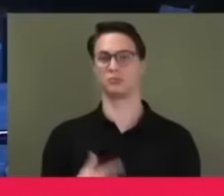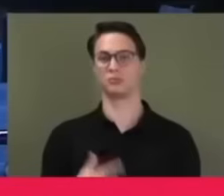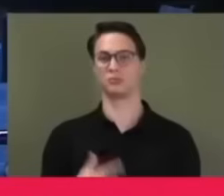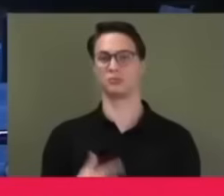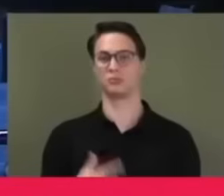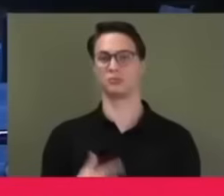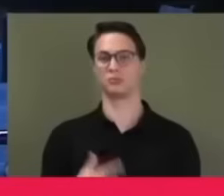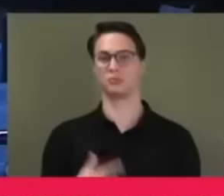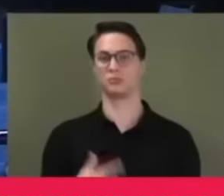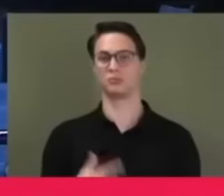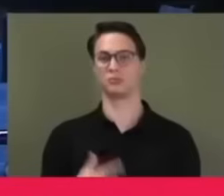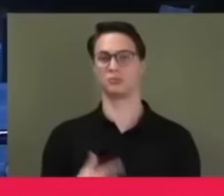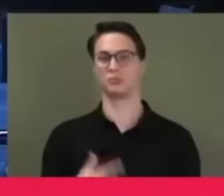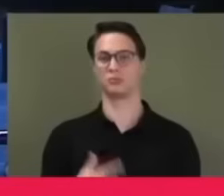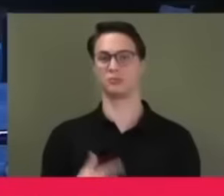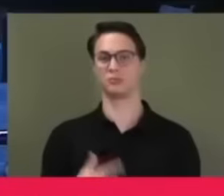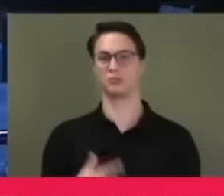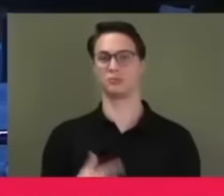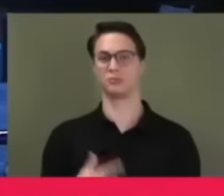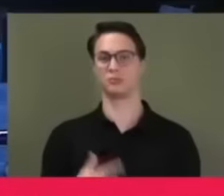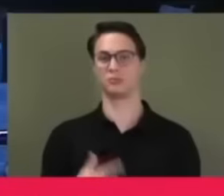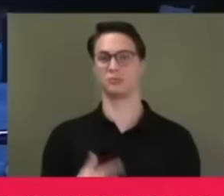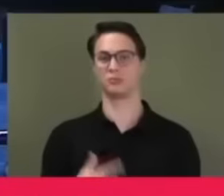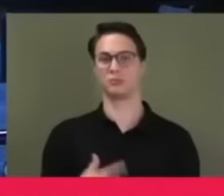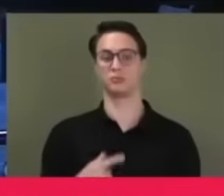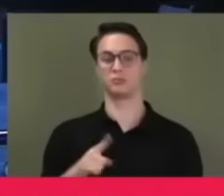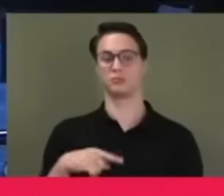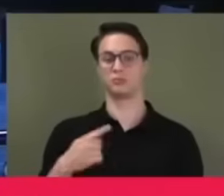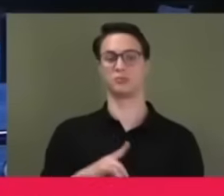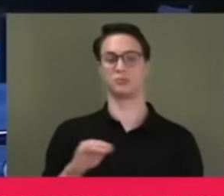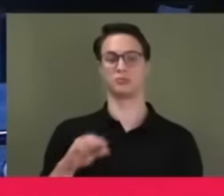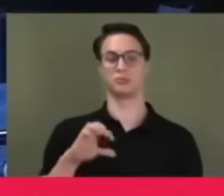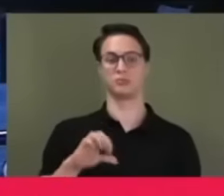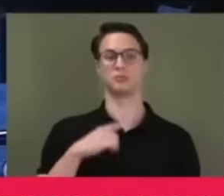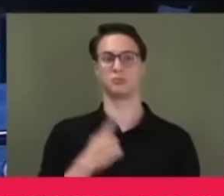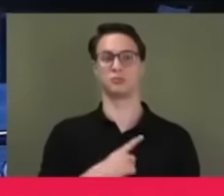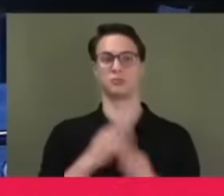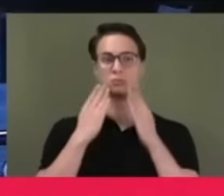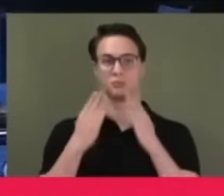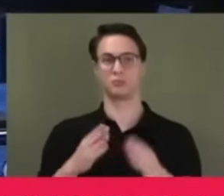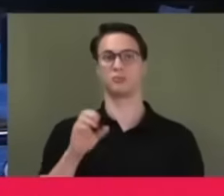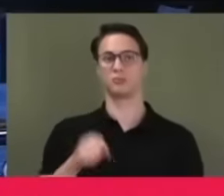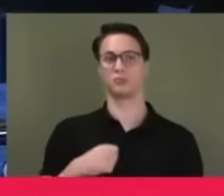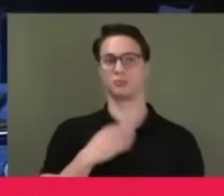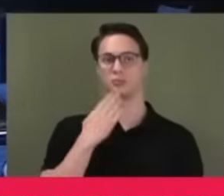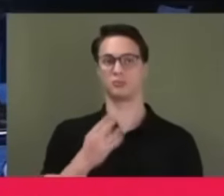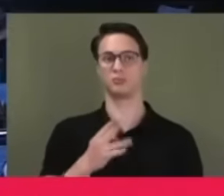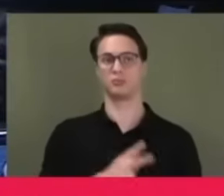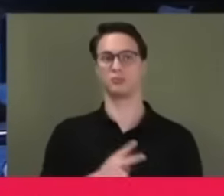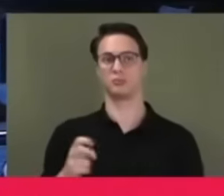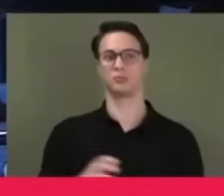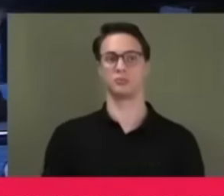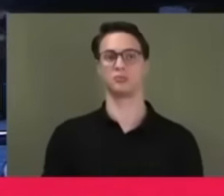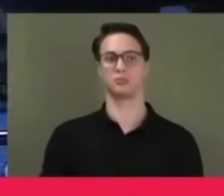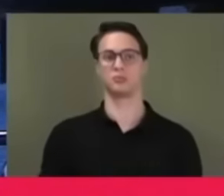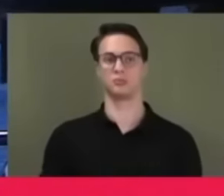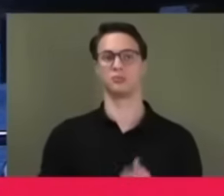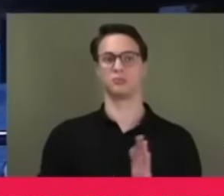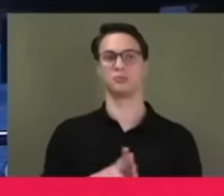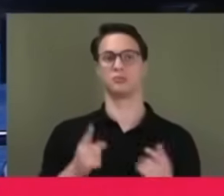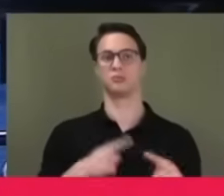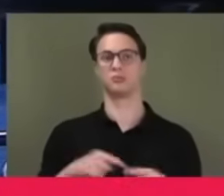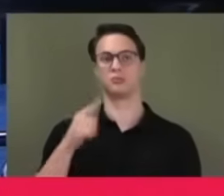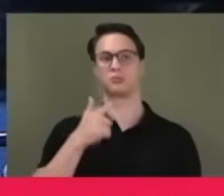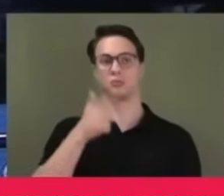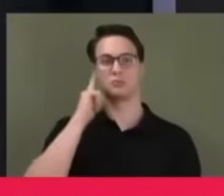vexame e recebendo um pouquinho de lição, né? Vamos lá. Nós vamos apresentar o pedido de impeachment do ministro Alexandre de